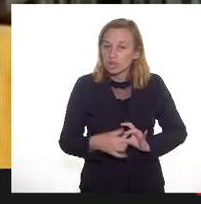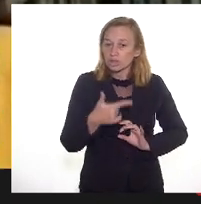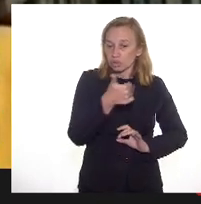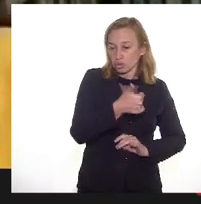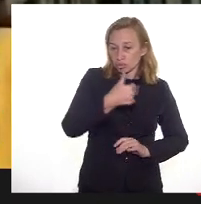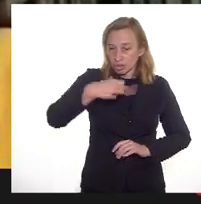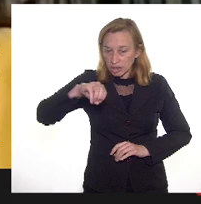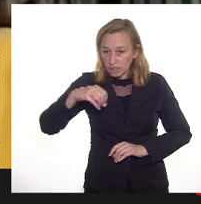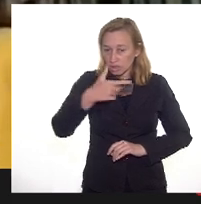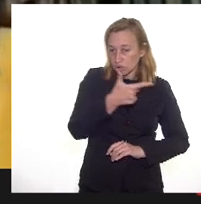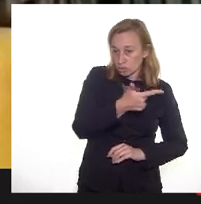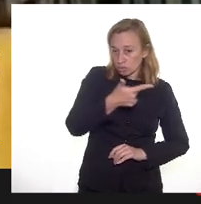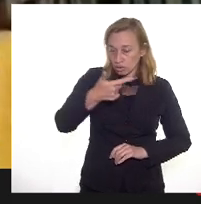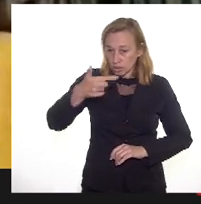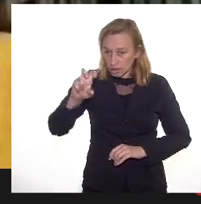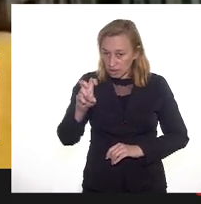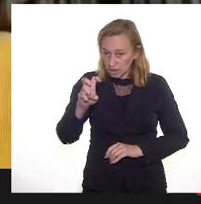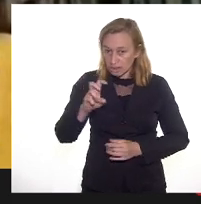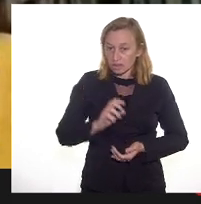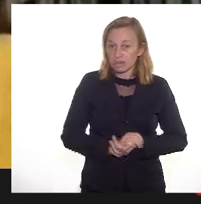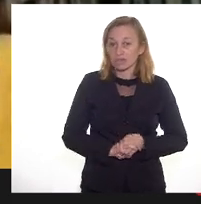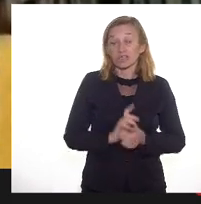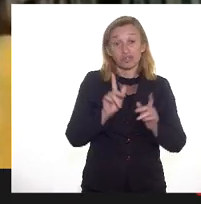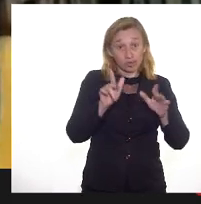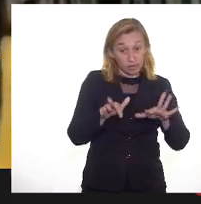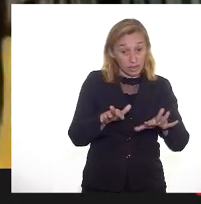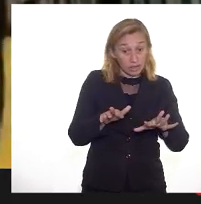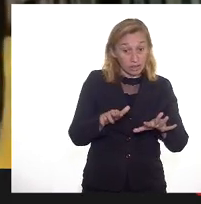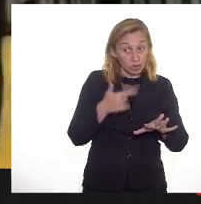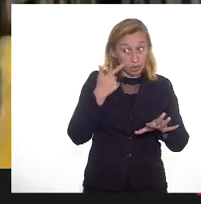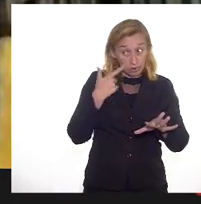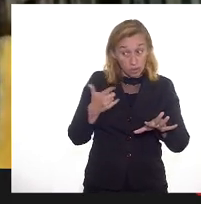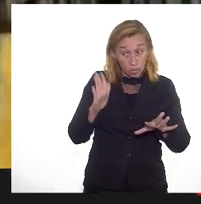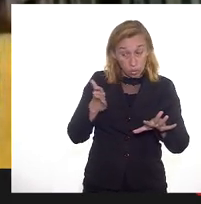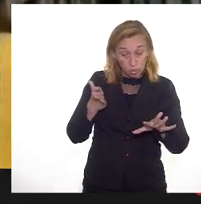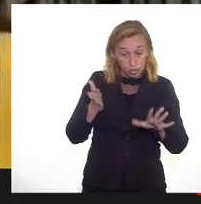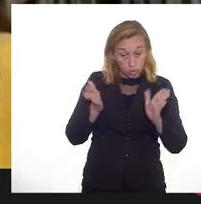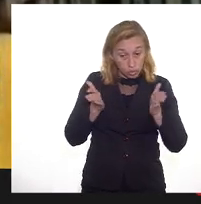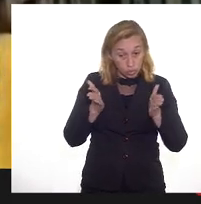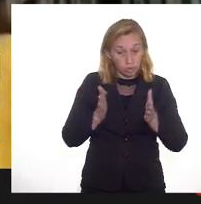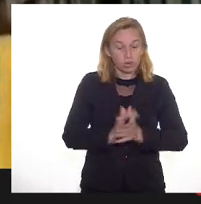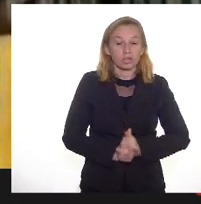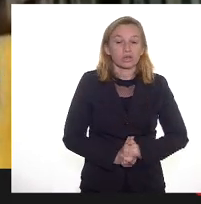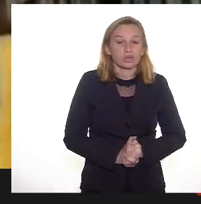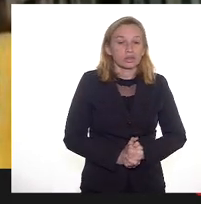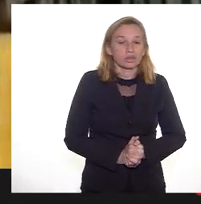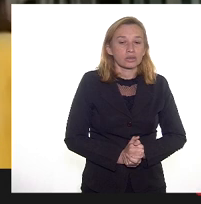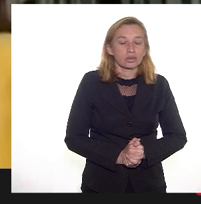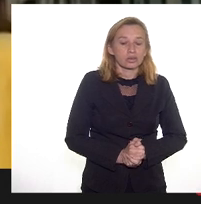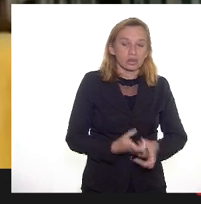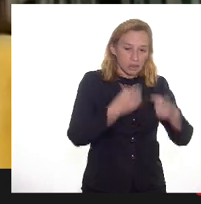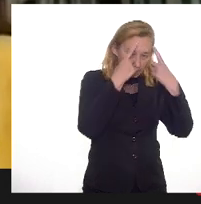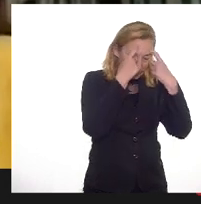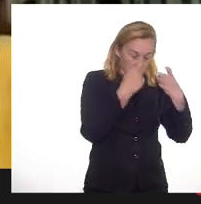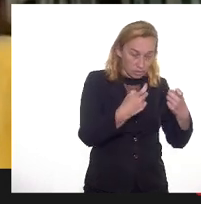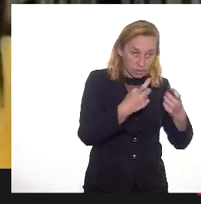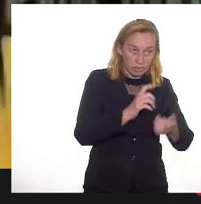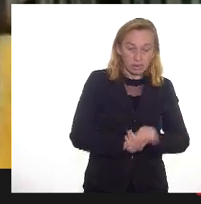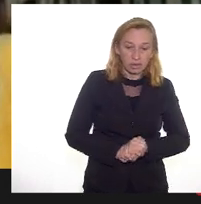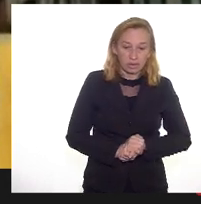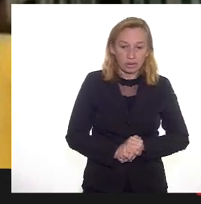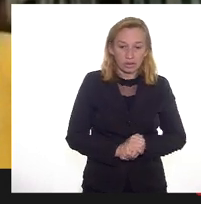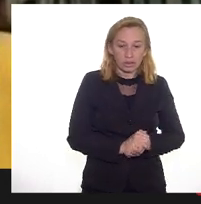2010 e 2015 bastante diferente do que a gente tem hoje, né, em que as agressões partiam